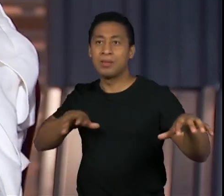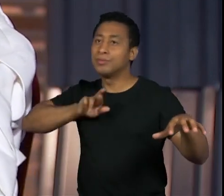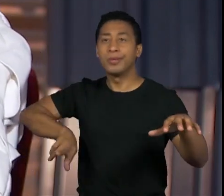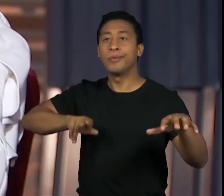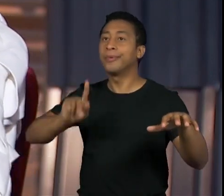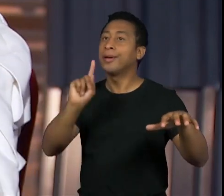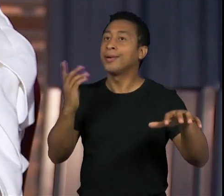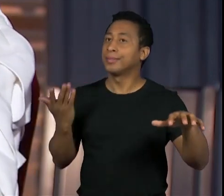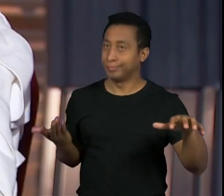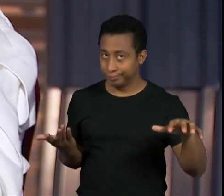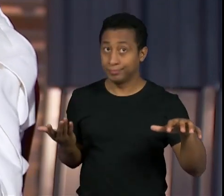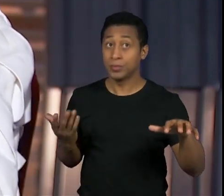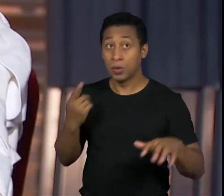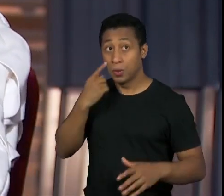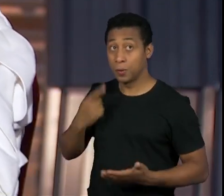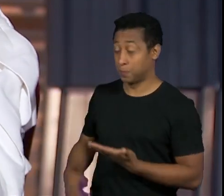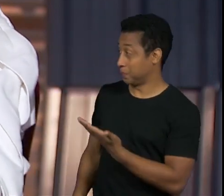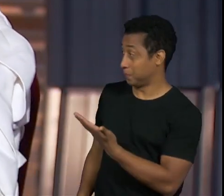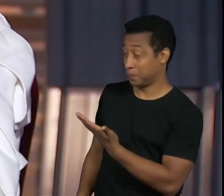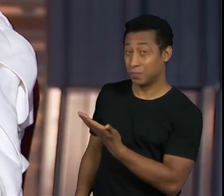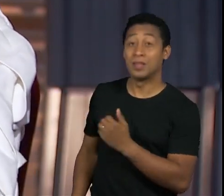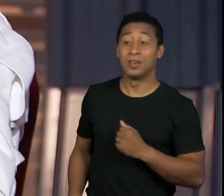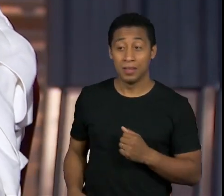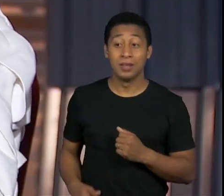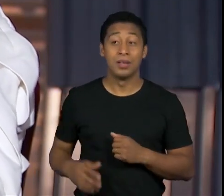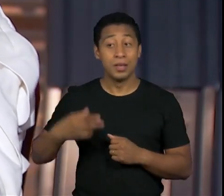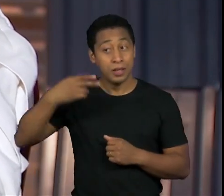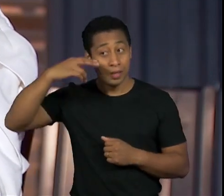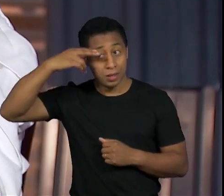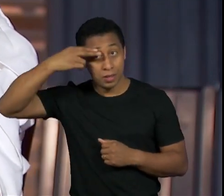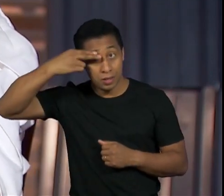Existem hierarquias dentre